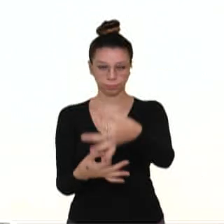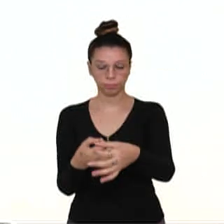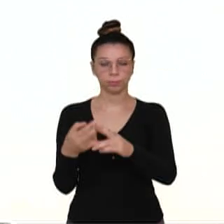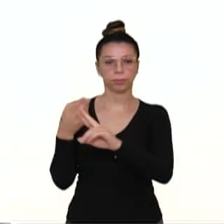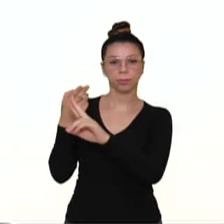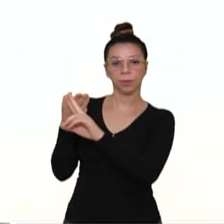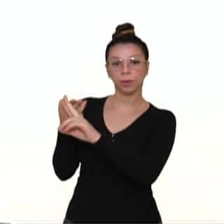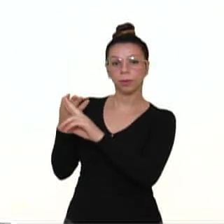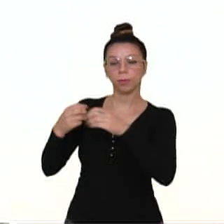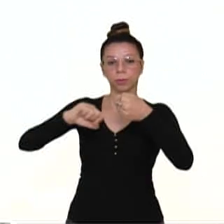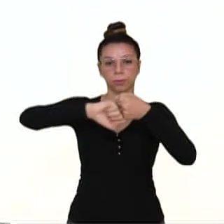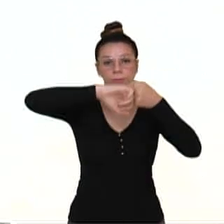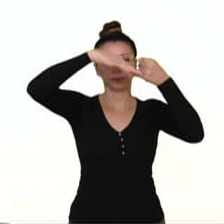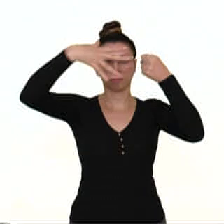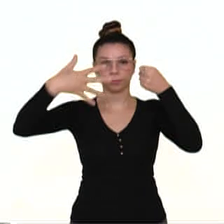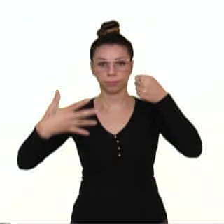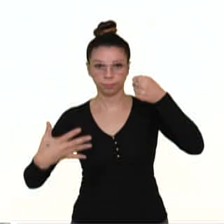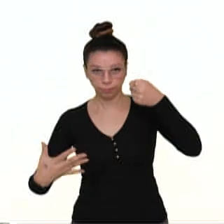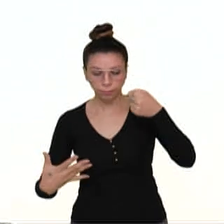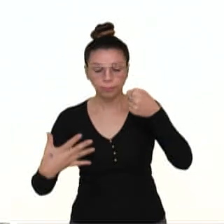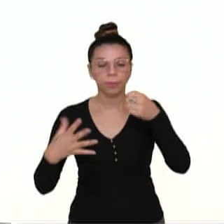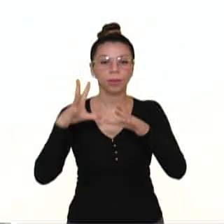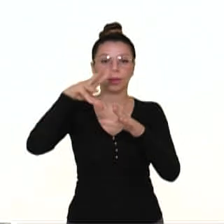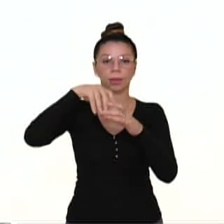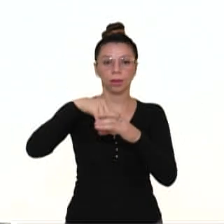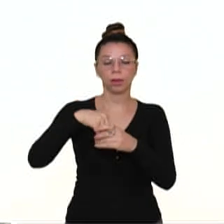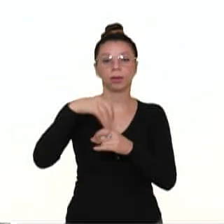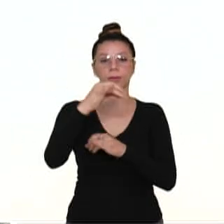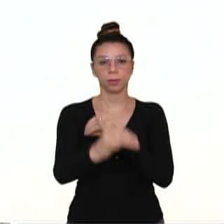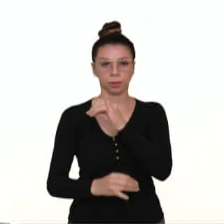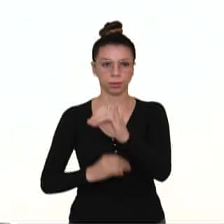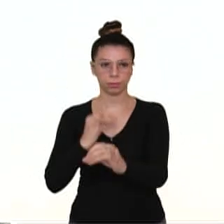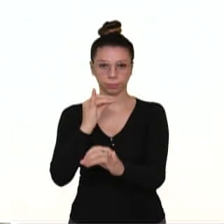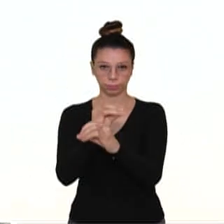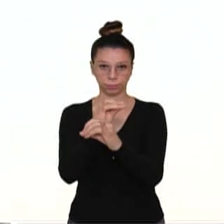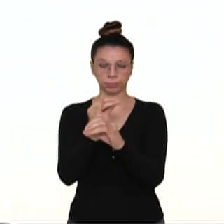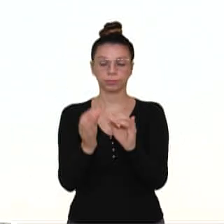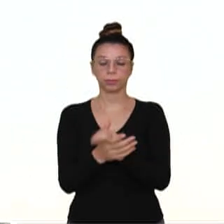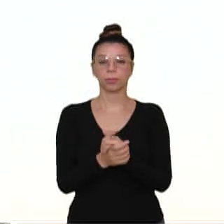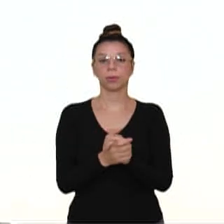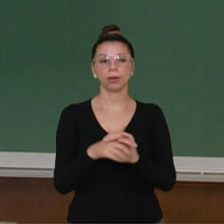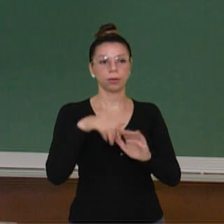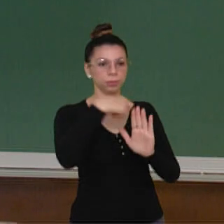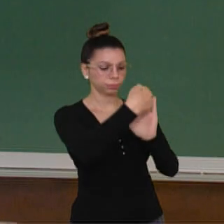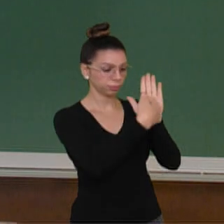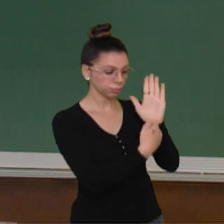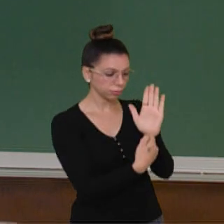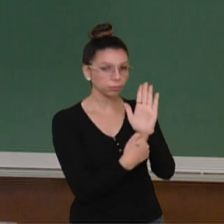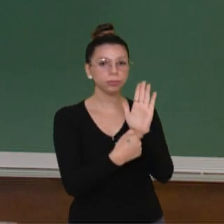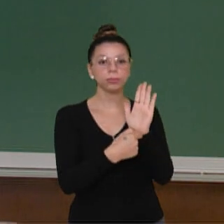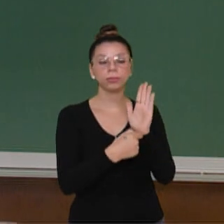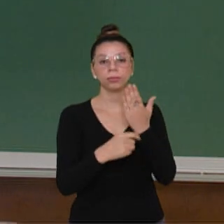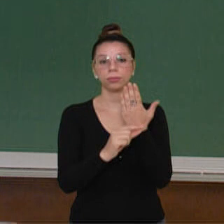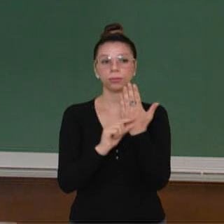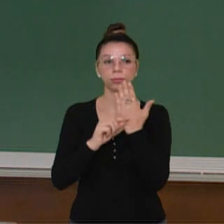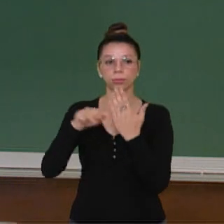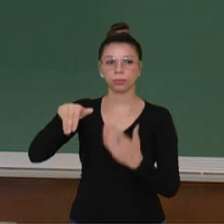uso democrático da internet. Esse texto foi escrito por